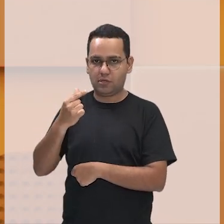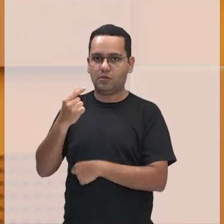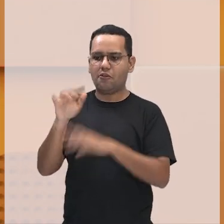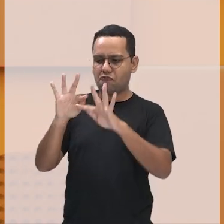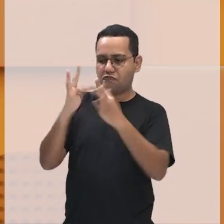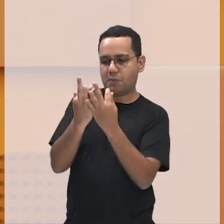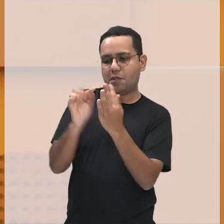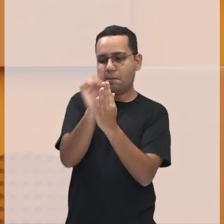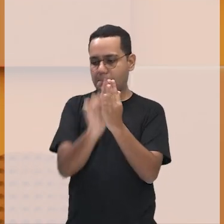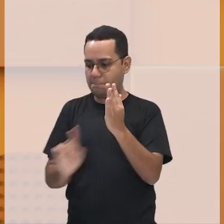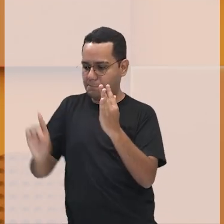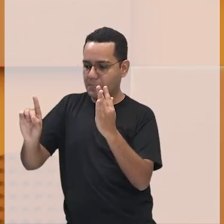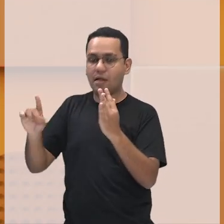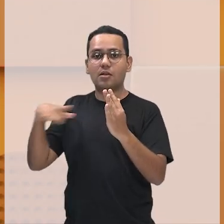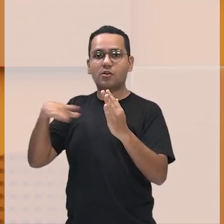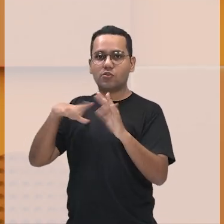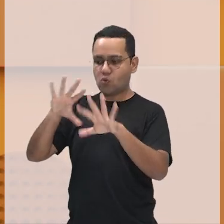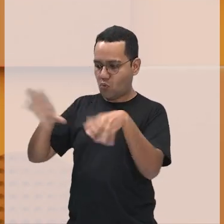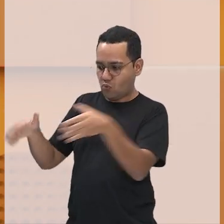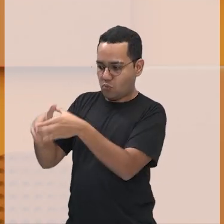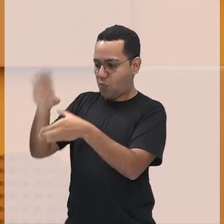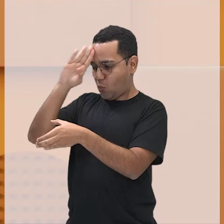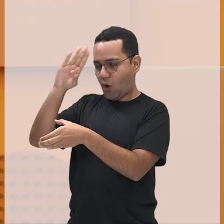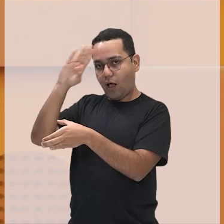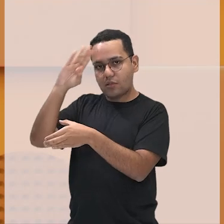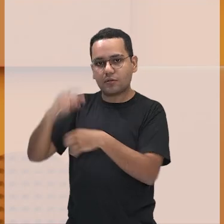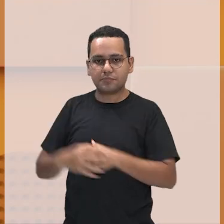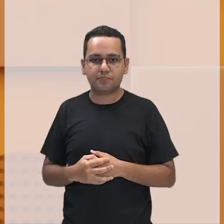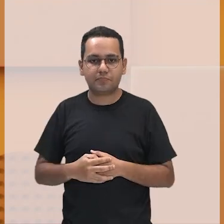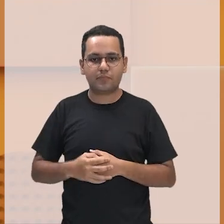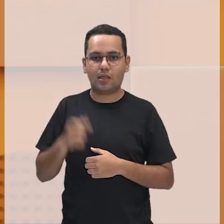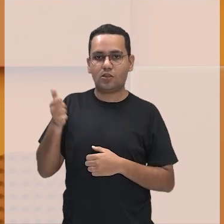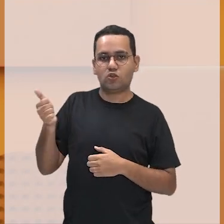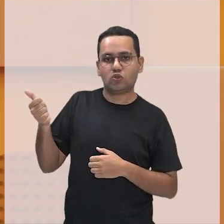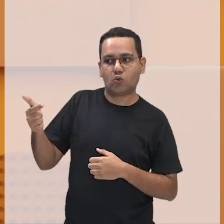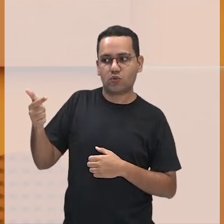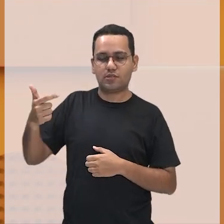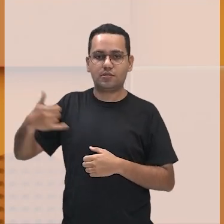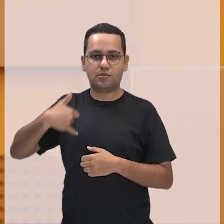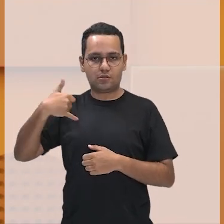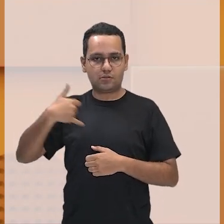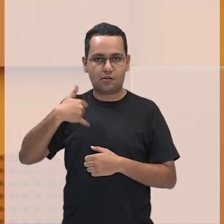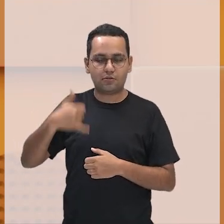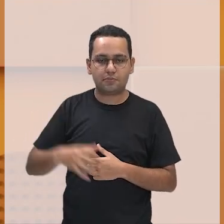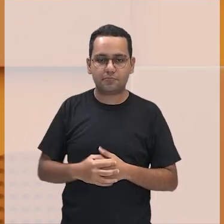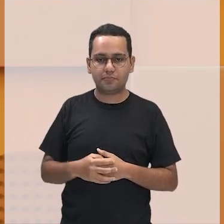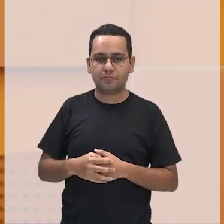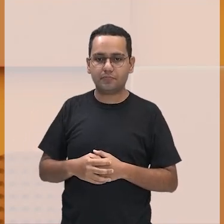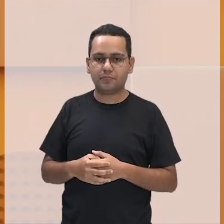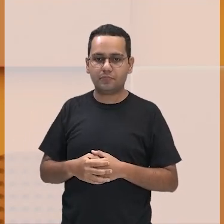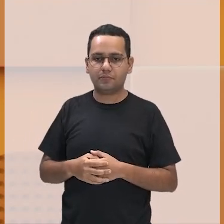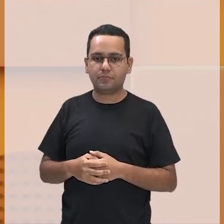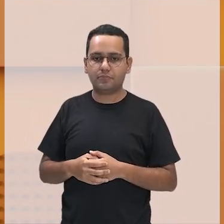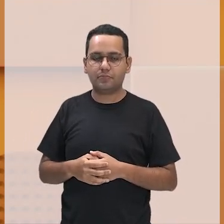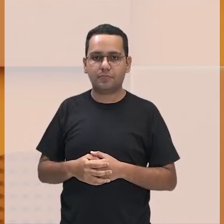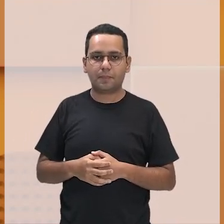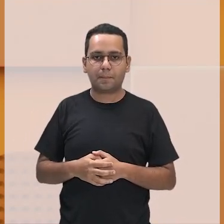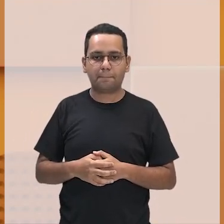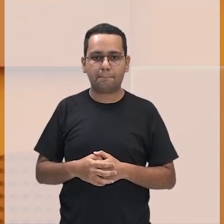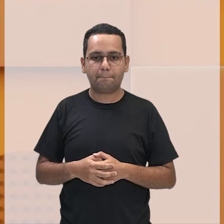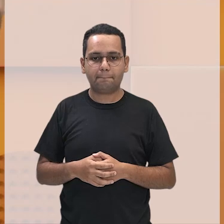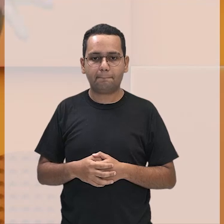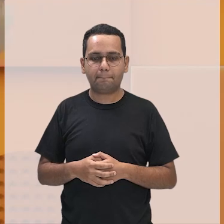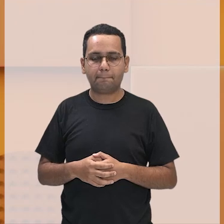e encaminhados aos quartéis. Aos 12 anos, dedicavam-se, então, aí a quê, né?